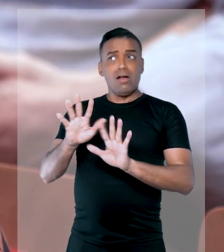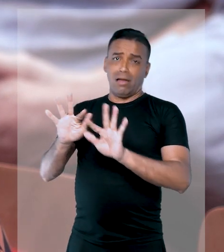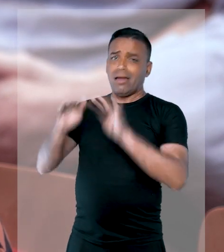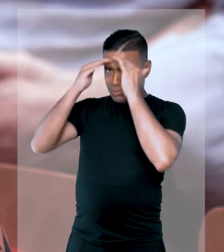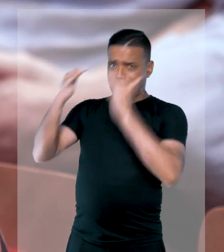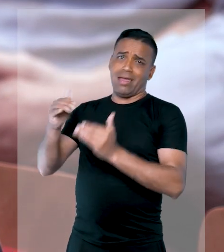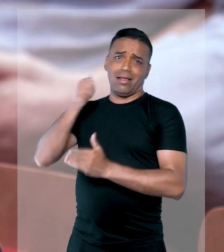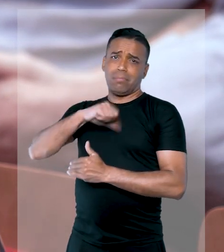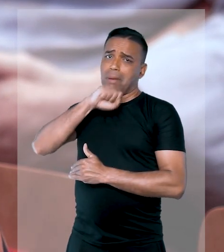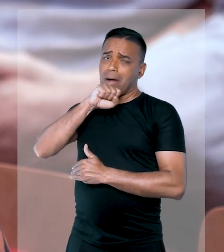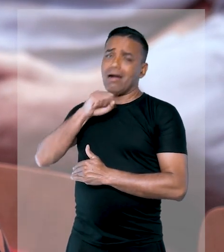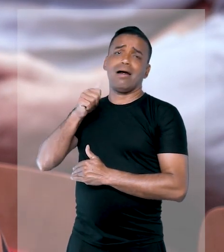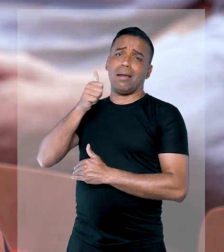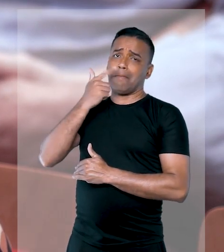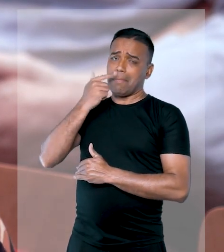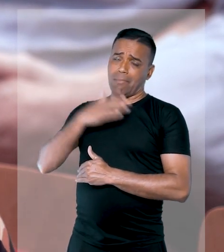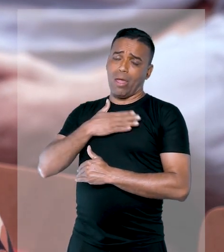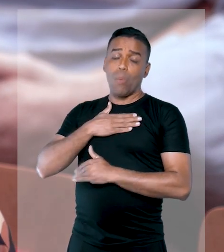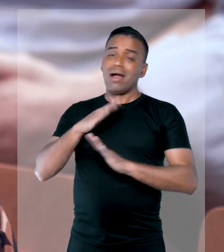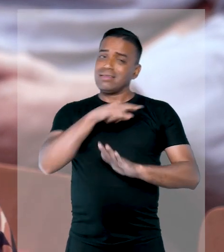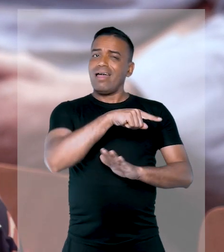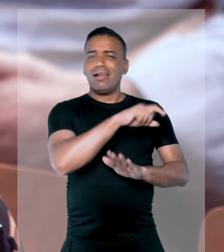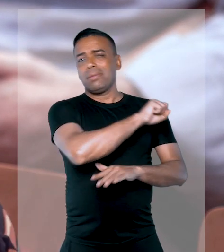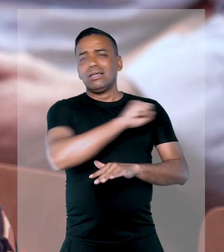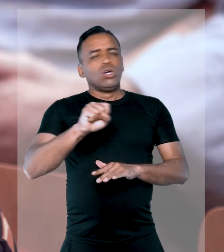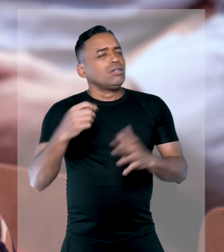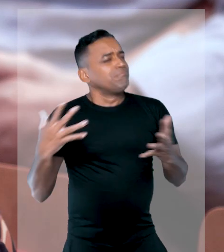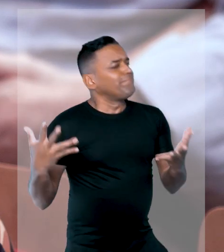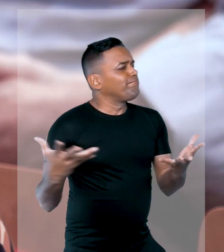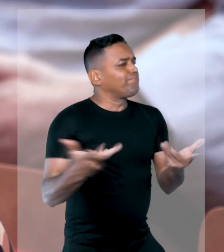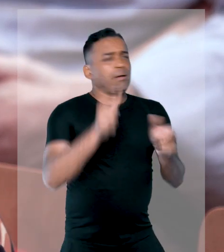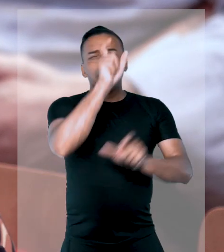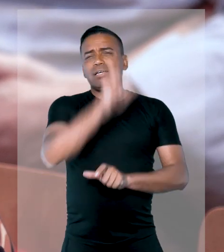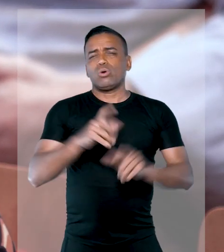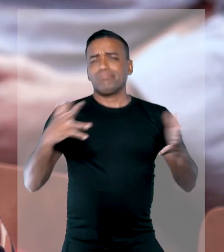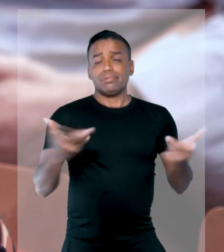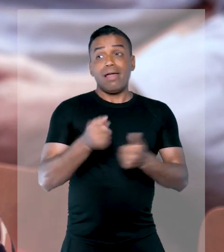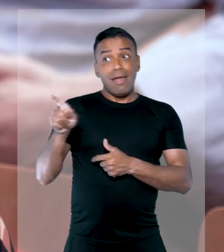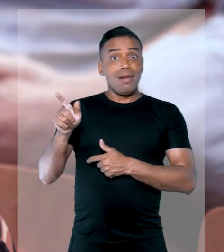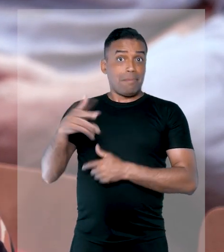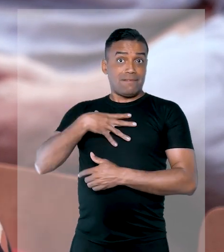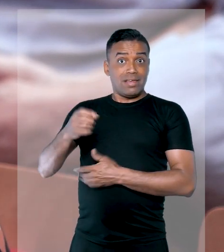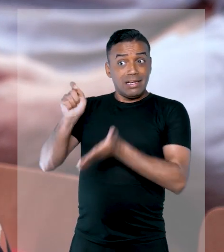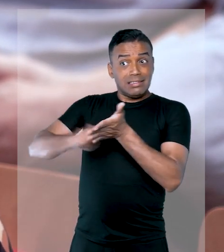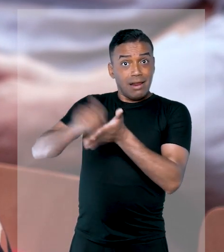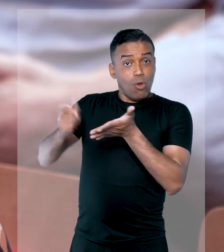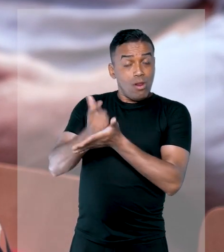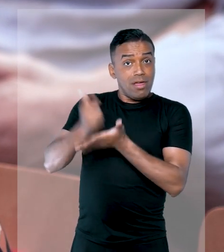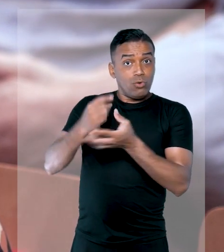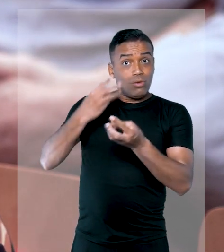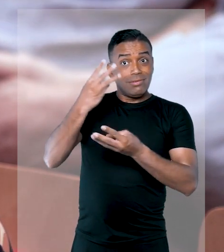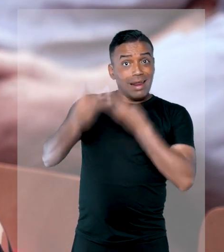ela é uma pessoa formidável. E a Letícia, ela escreveu esse livro em 3 meses, mas ela e a